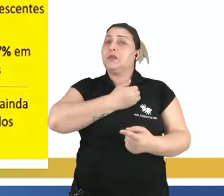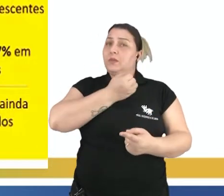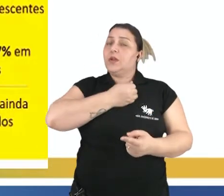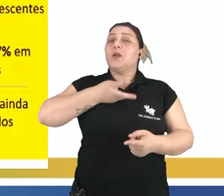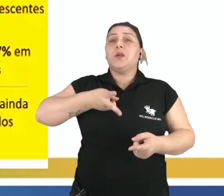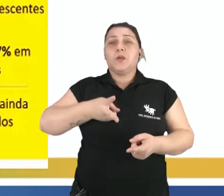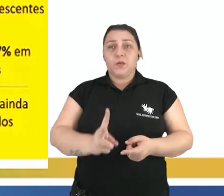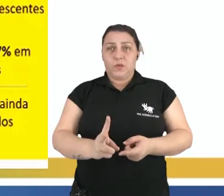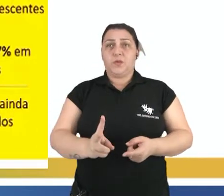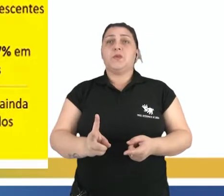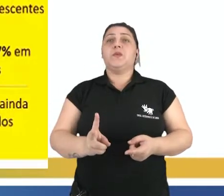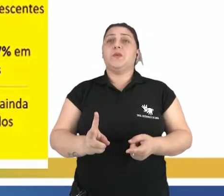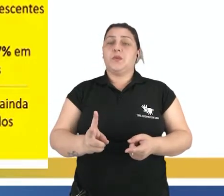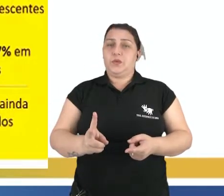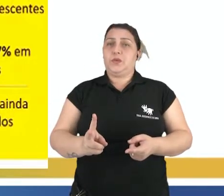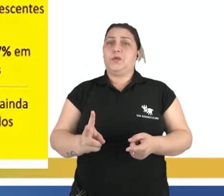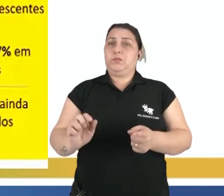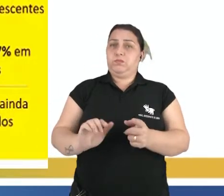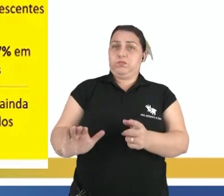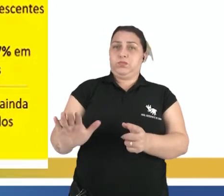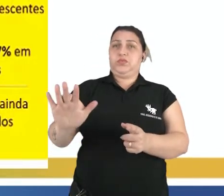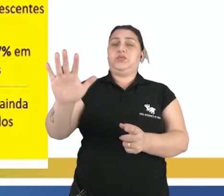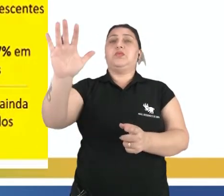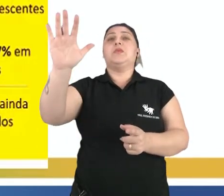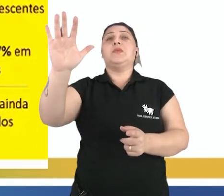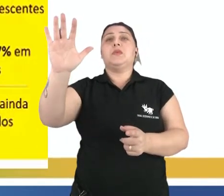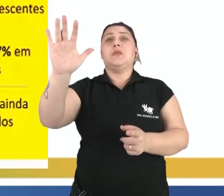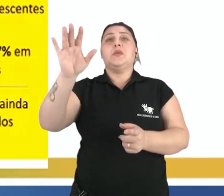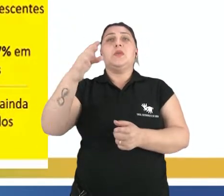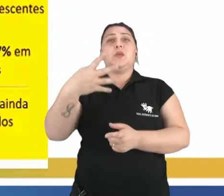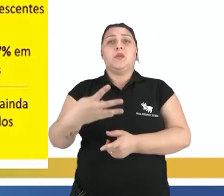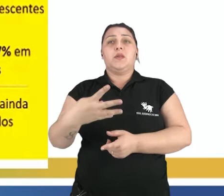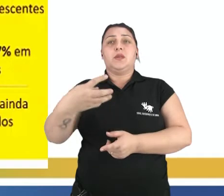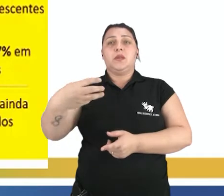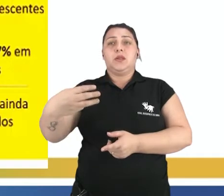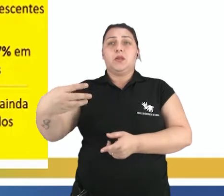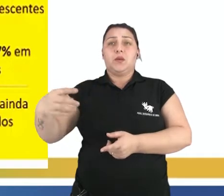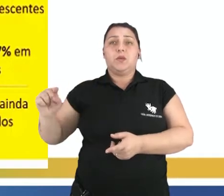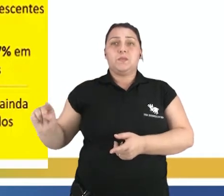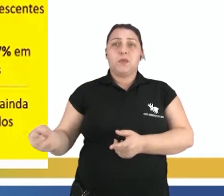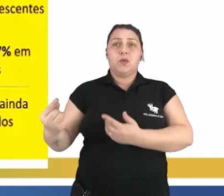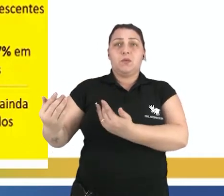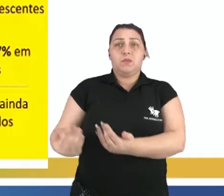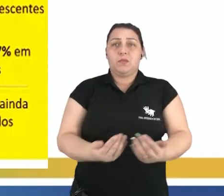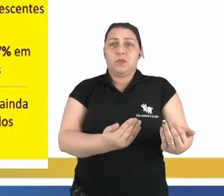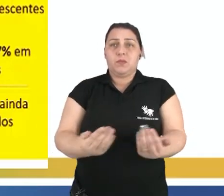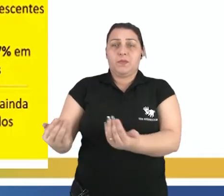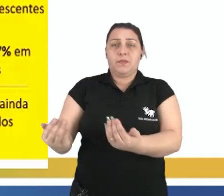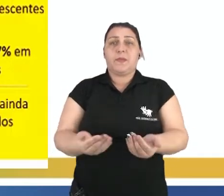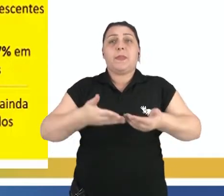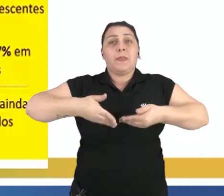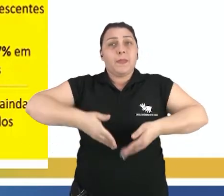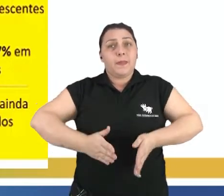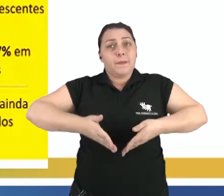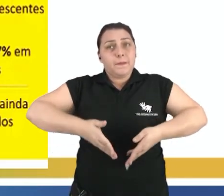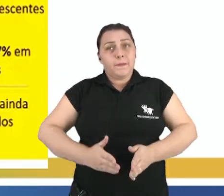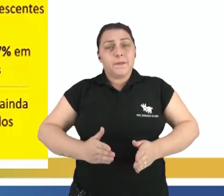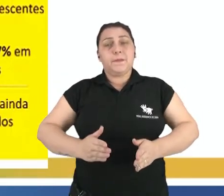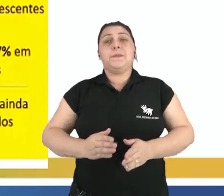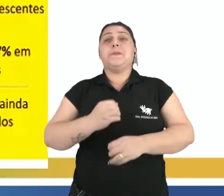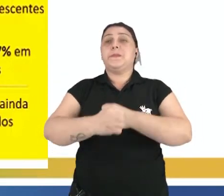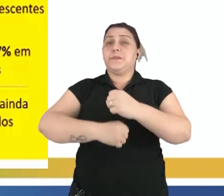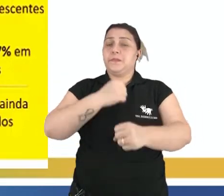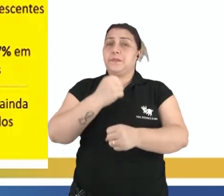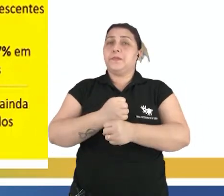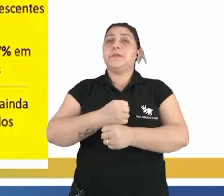ainda continua alarmante. São em torno de 434 mil bebês que nascem por ano